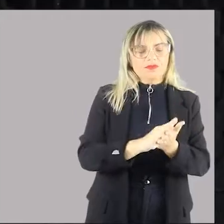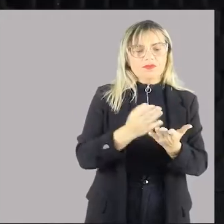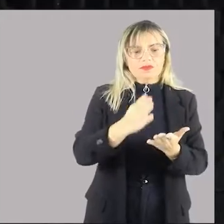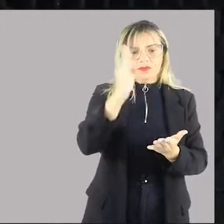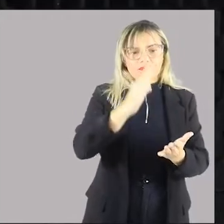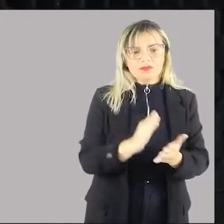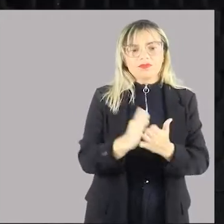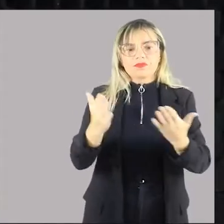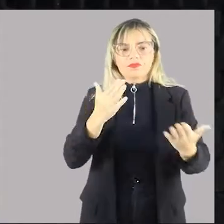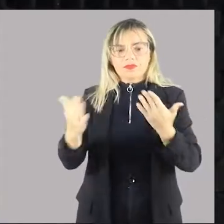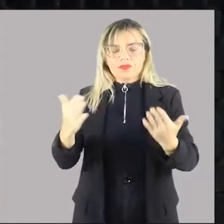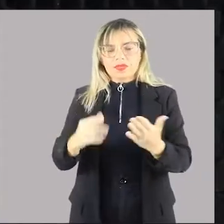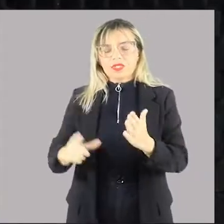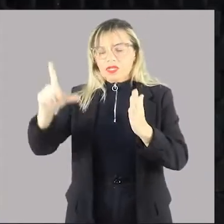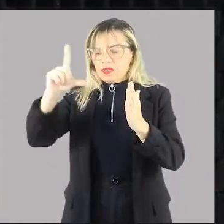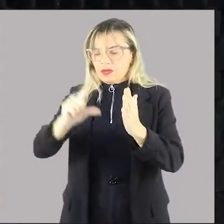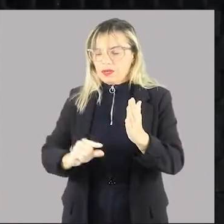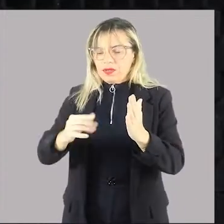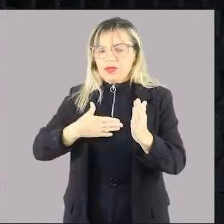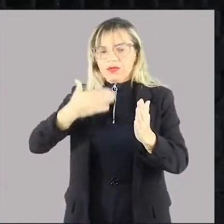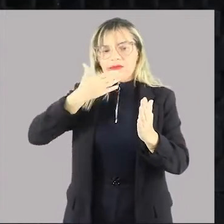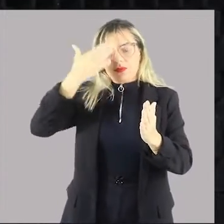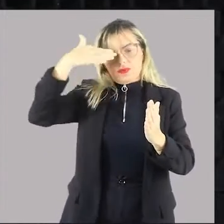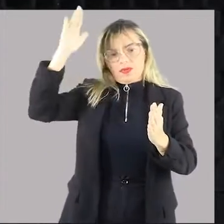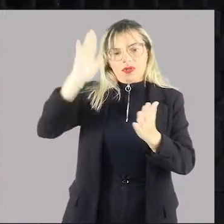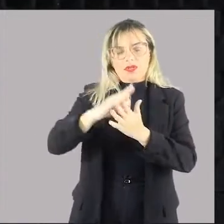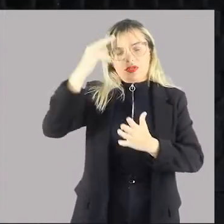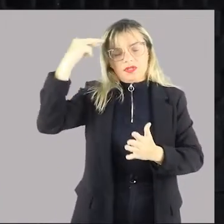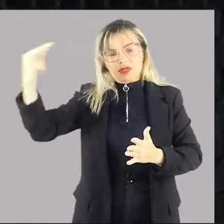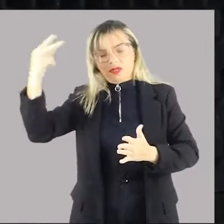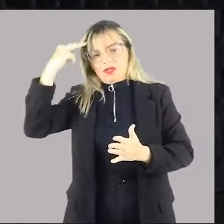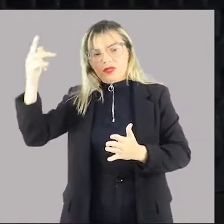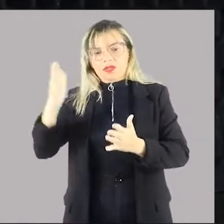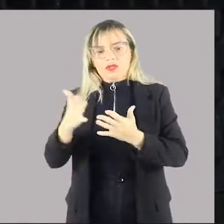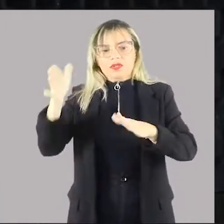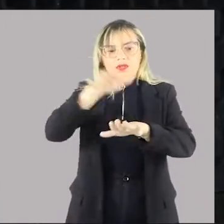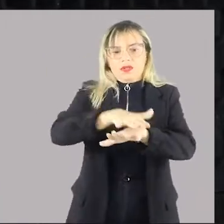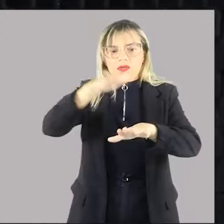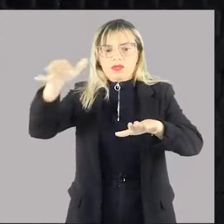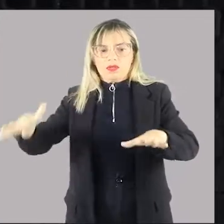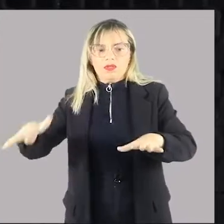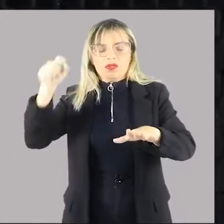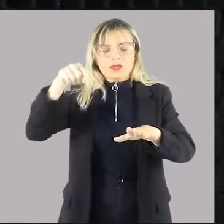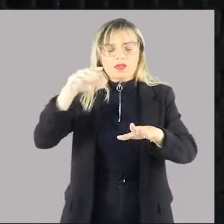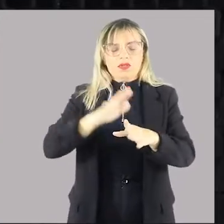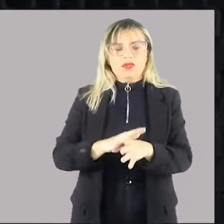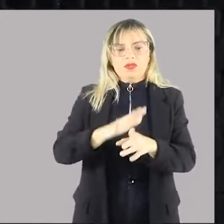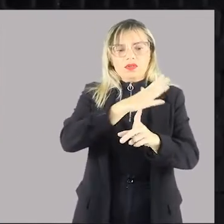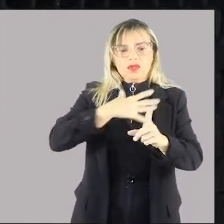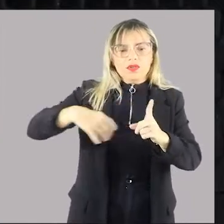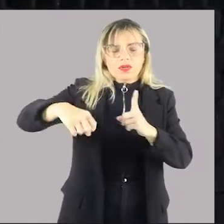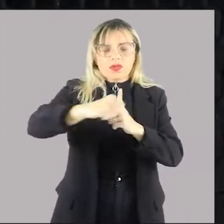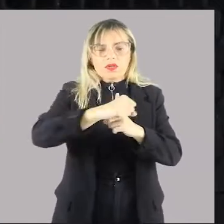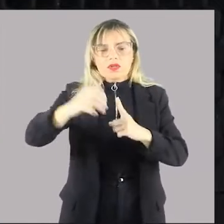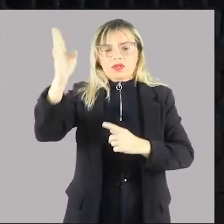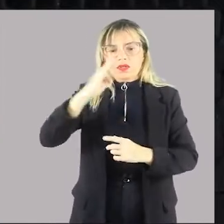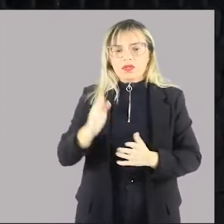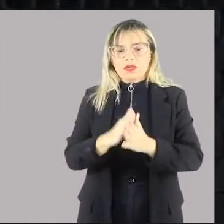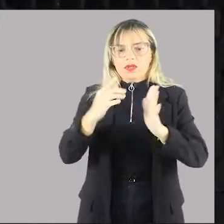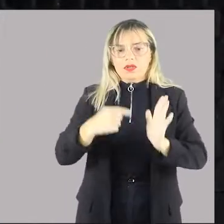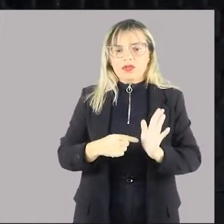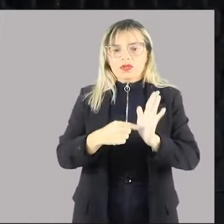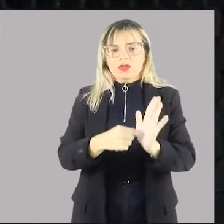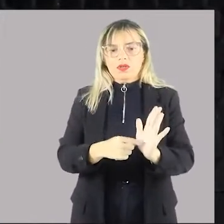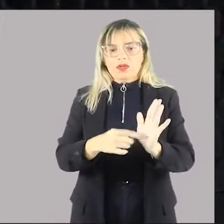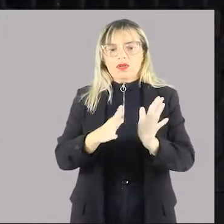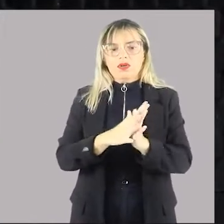historicidade da exclusão social no Brasil. A própria historicidade da exclusão social no Brasil mostra o que, galera? Mostra